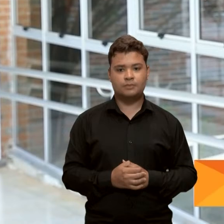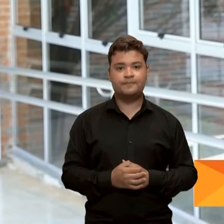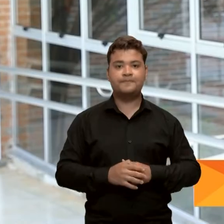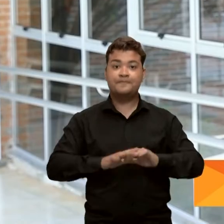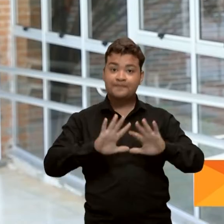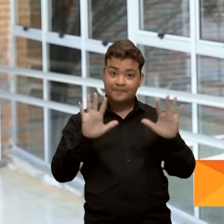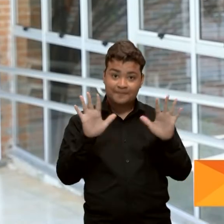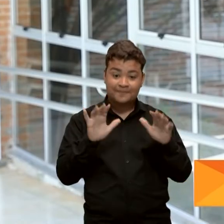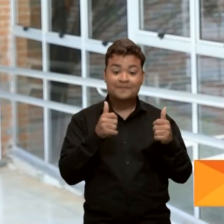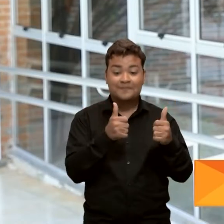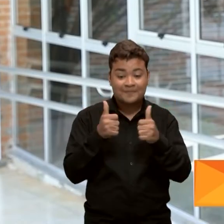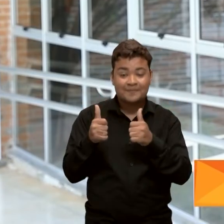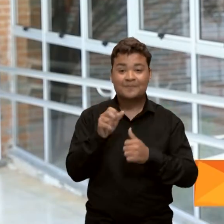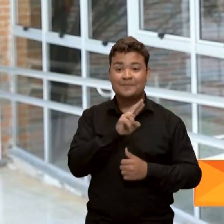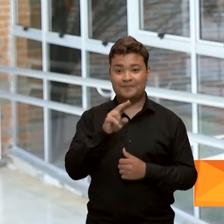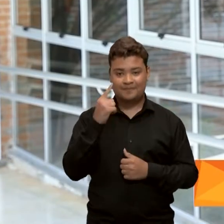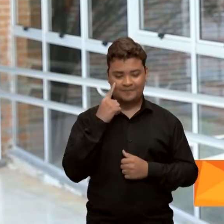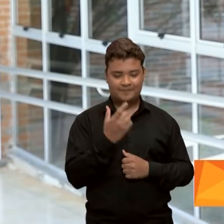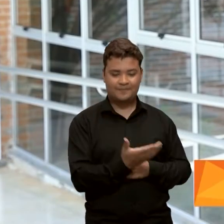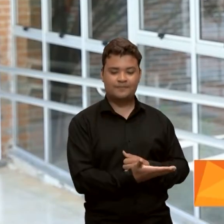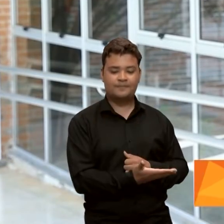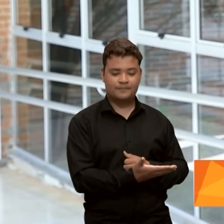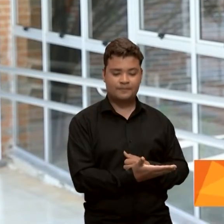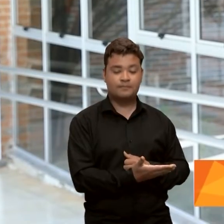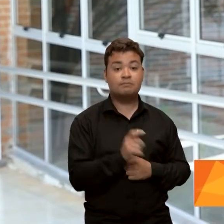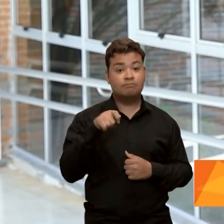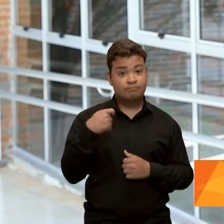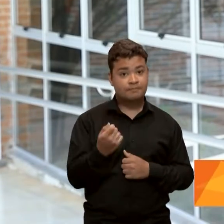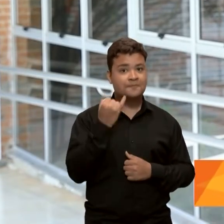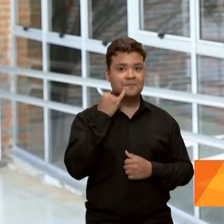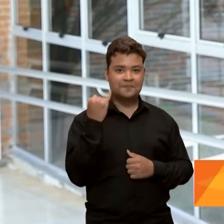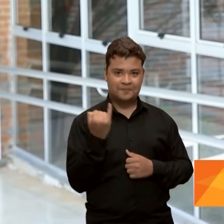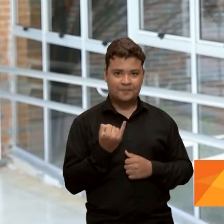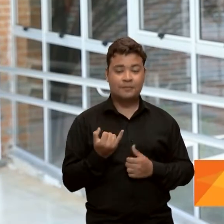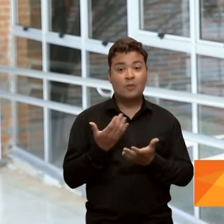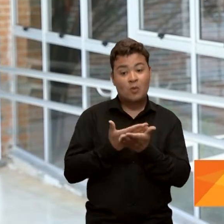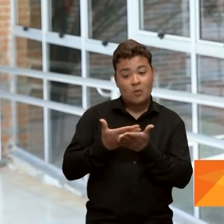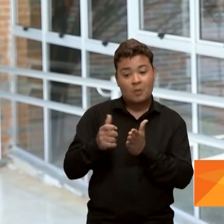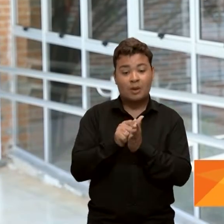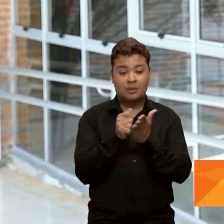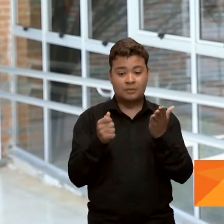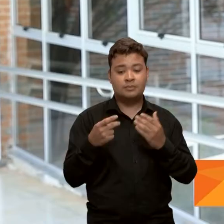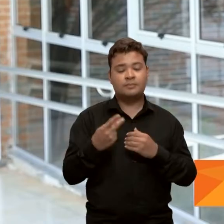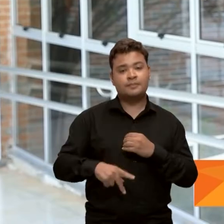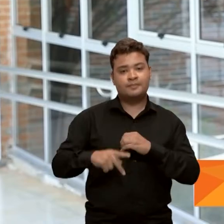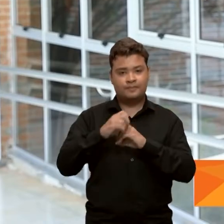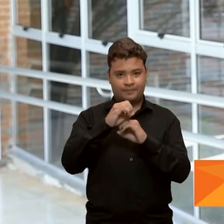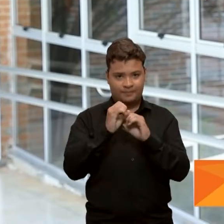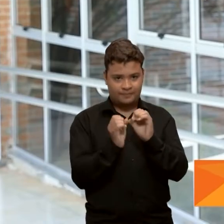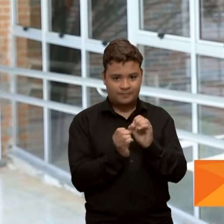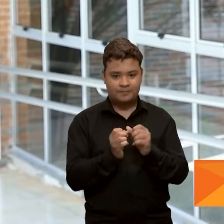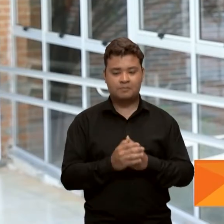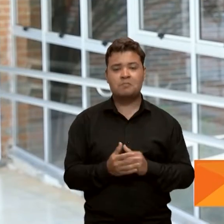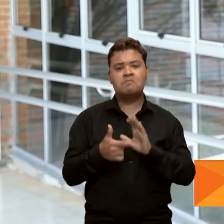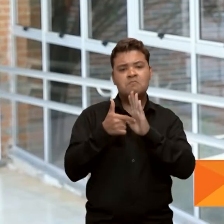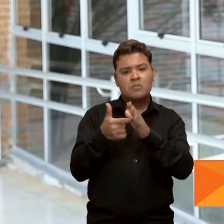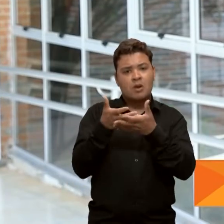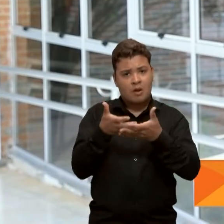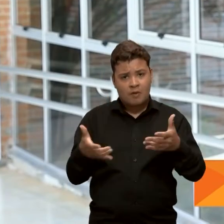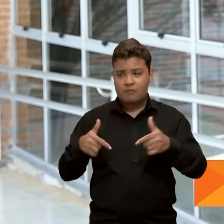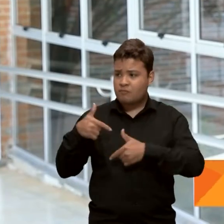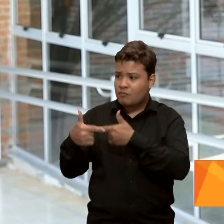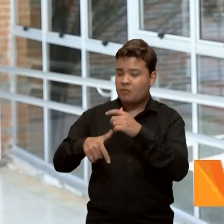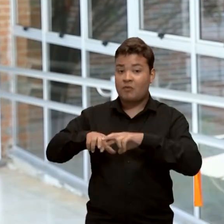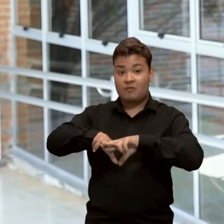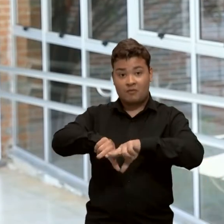Olá, tudo bem? O meu nome é Isabela Lima e começa agora mais uma Agenda UFG. Aqui você fica por dentro dos eventos e serviços